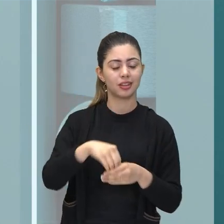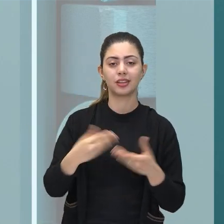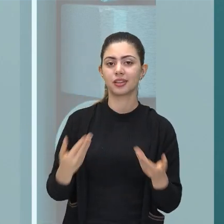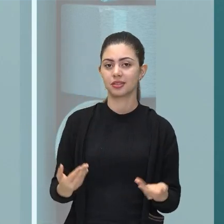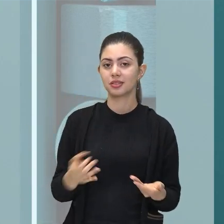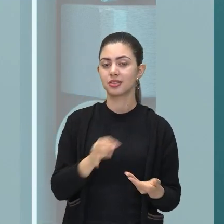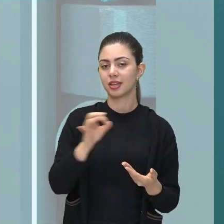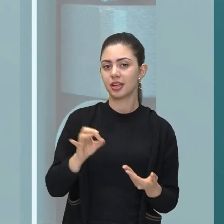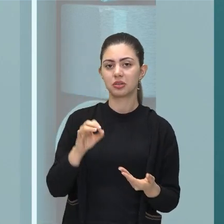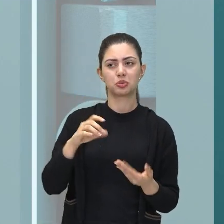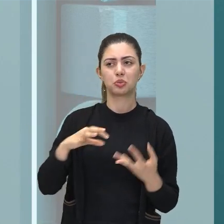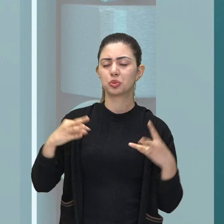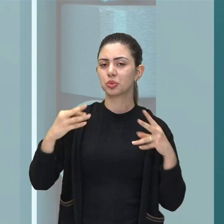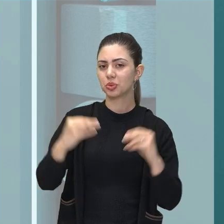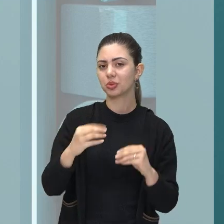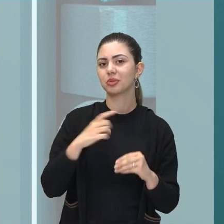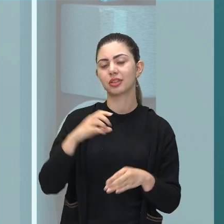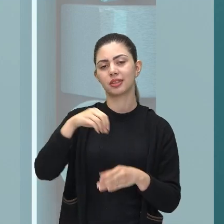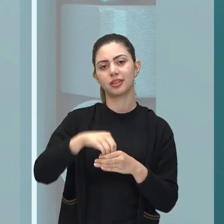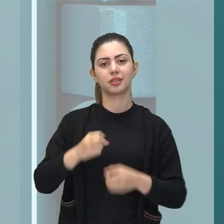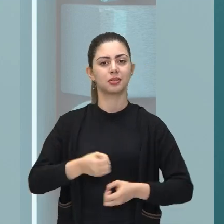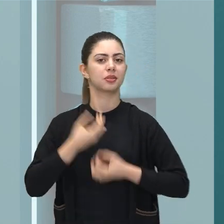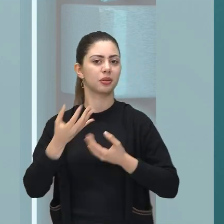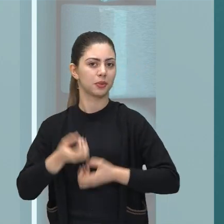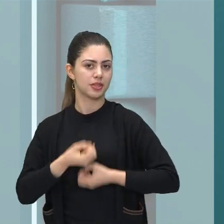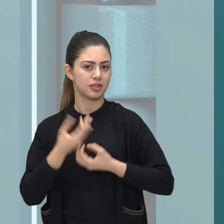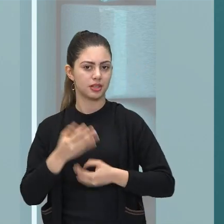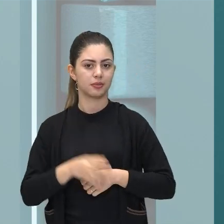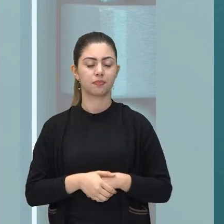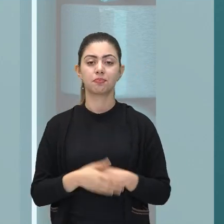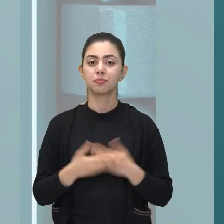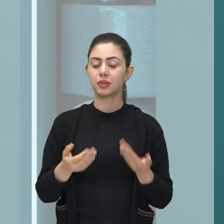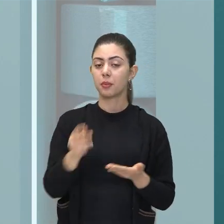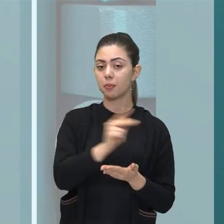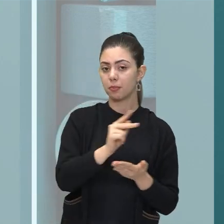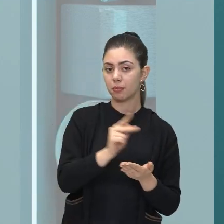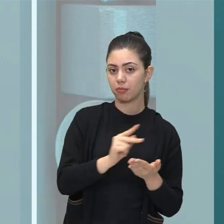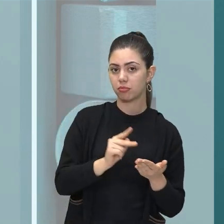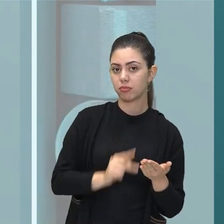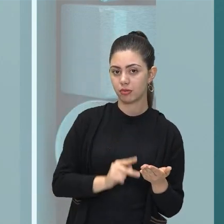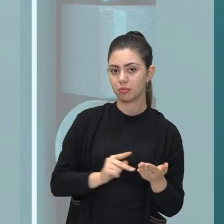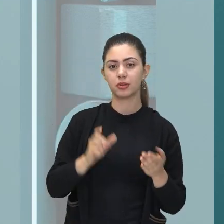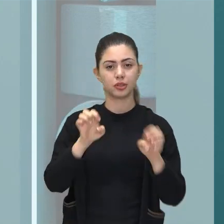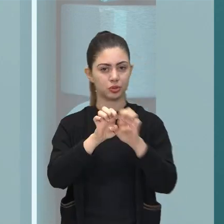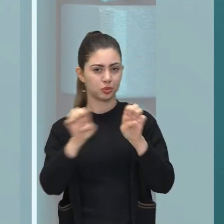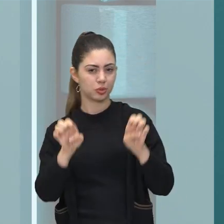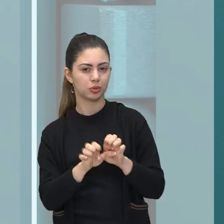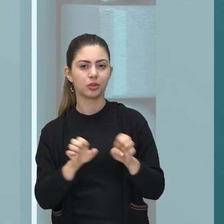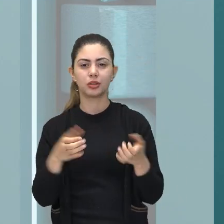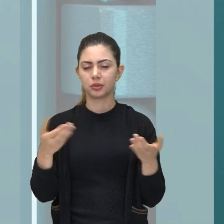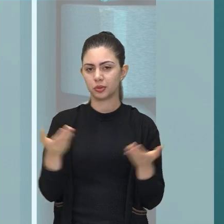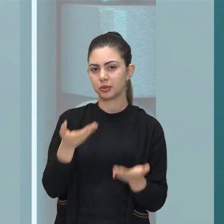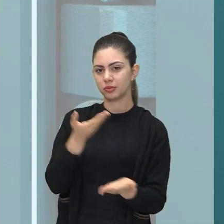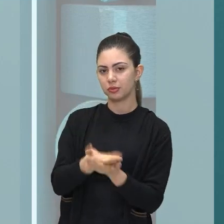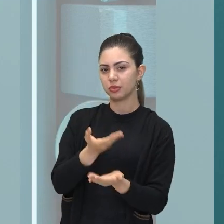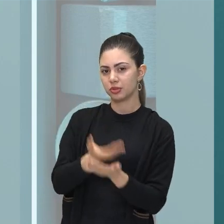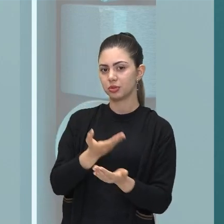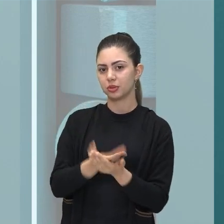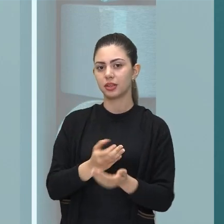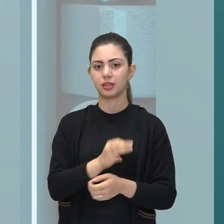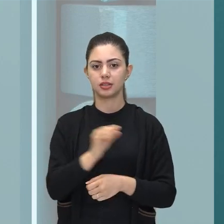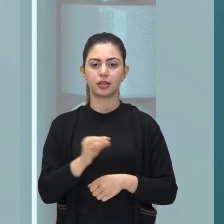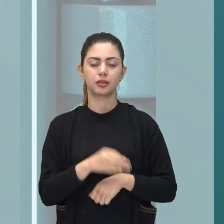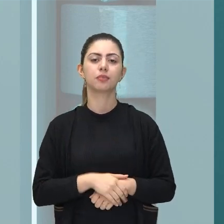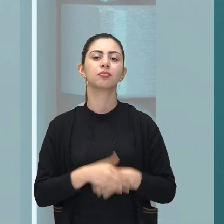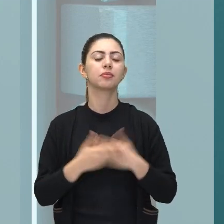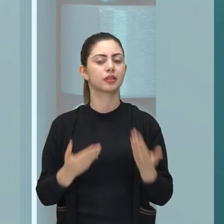nós consumimos. A poesia faz parte da nossa vida. Se o poema, enquanto estrutura, e a gente vai ver essa diferença, não está, pode ter